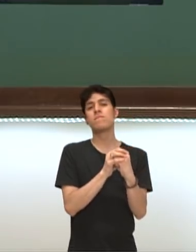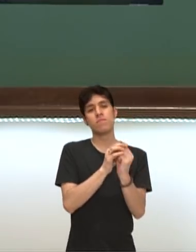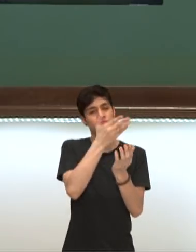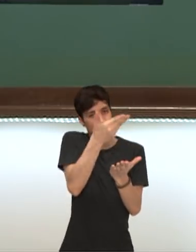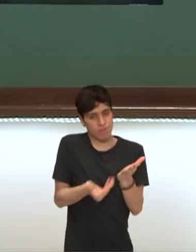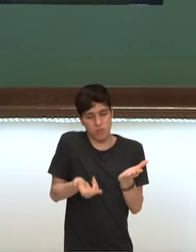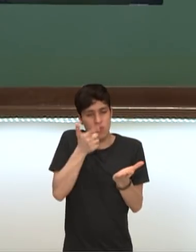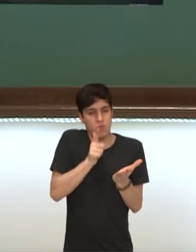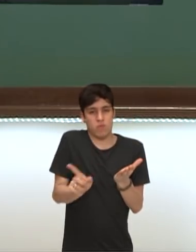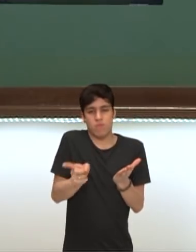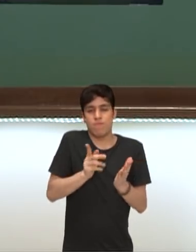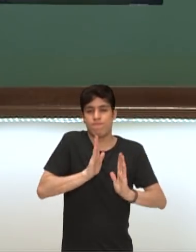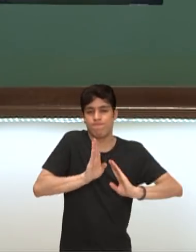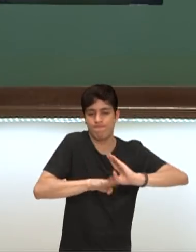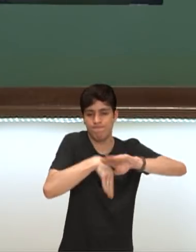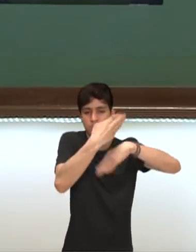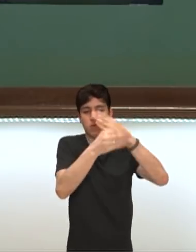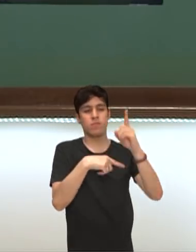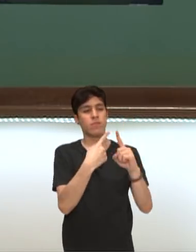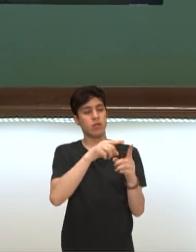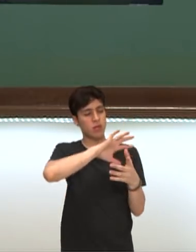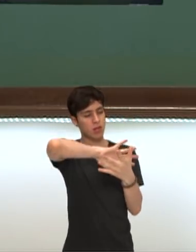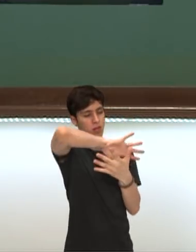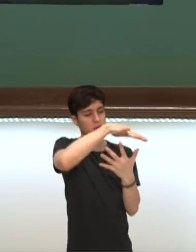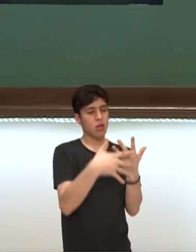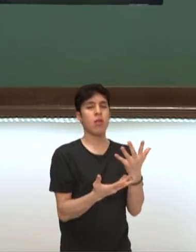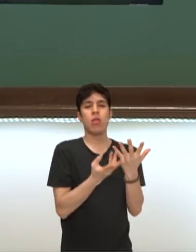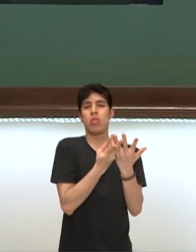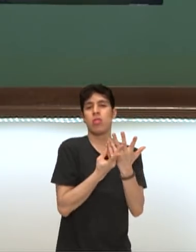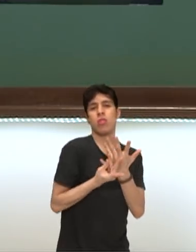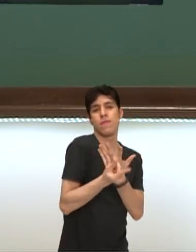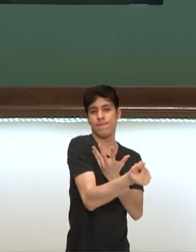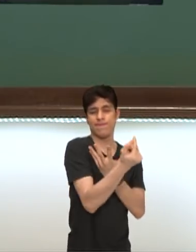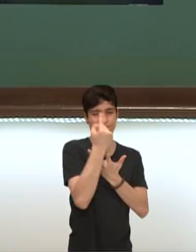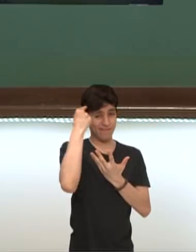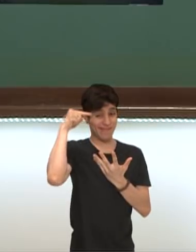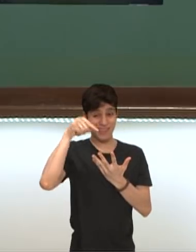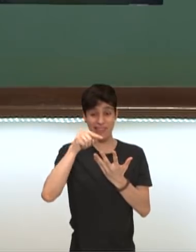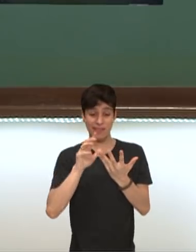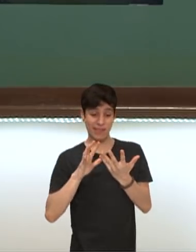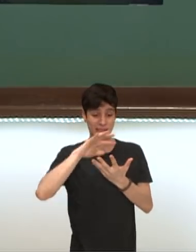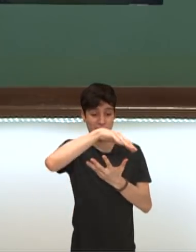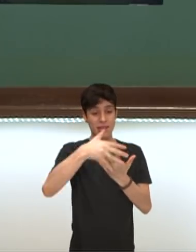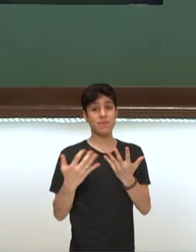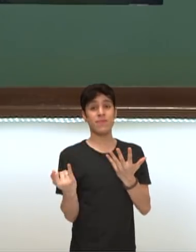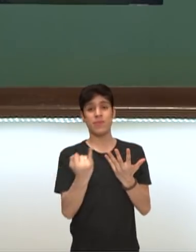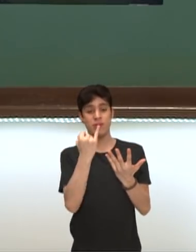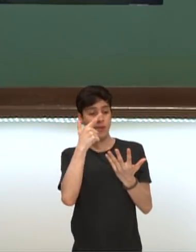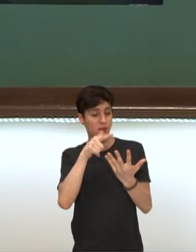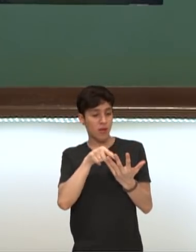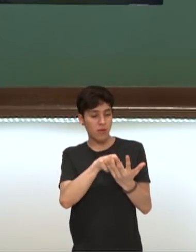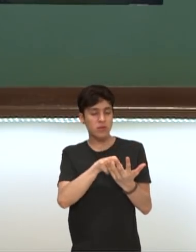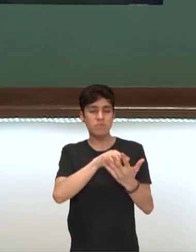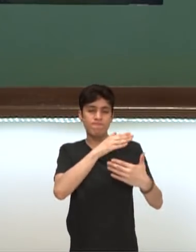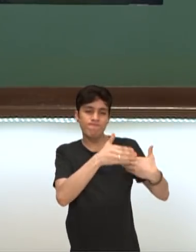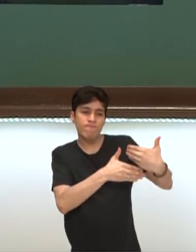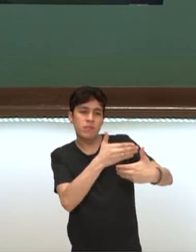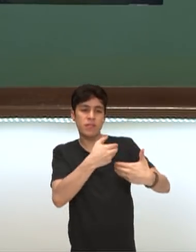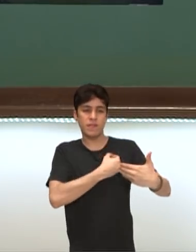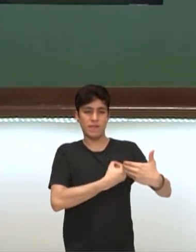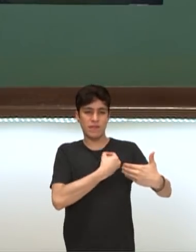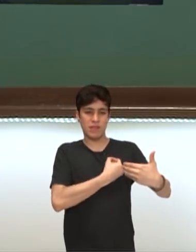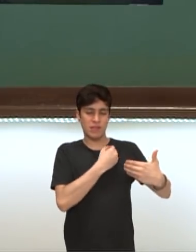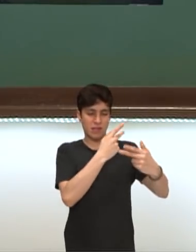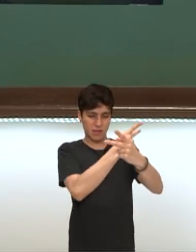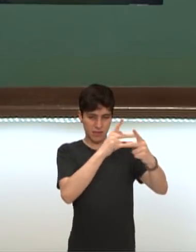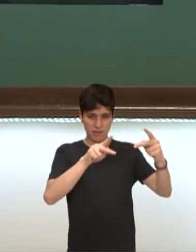não consegue mais se reproduzir, já que essa cápsula de proteína é mega importante para reconhecimento celular, como nós vamos ver no ciclo de vida daqui a